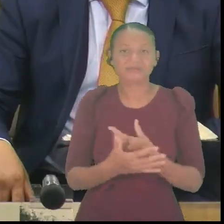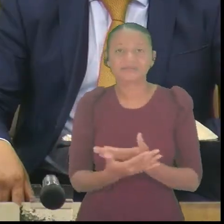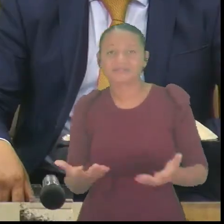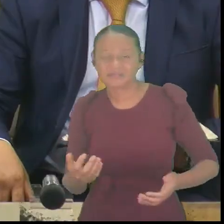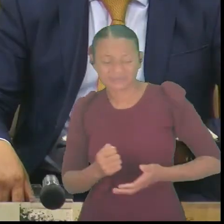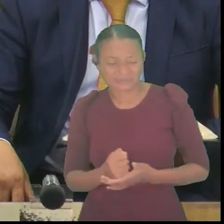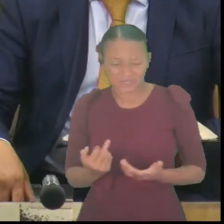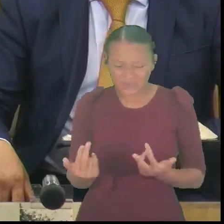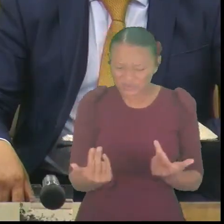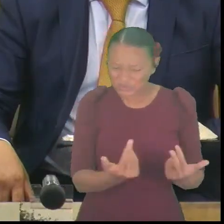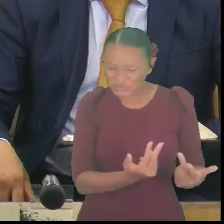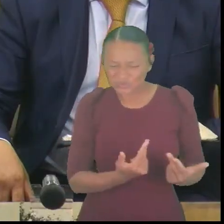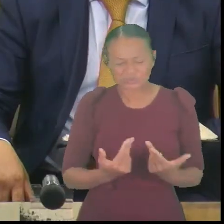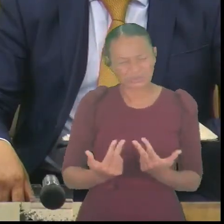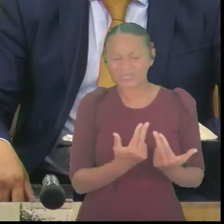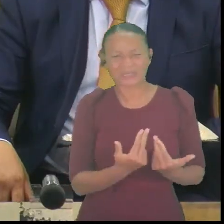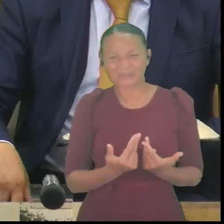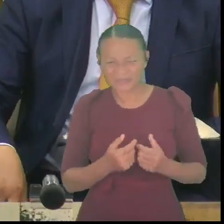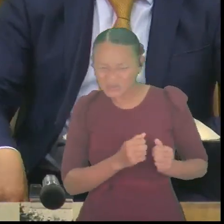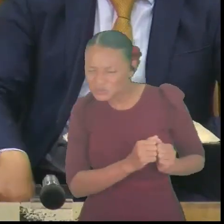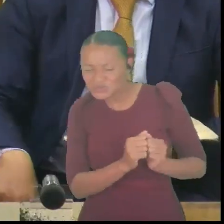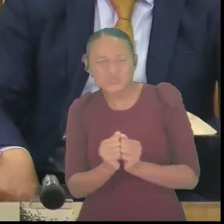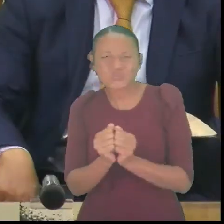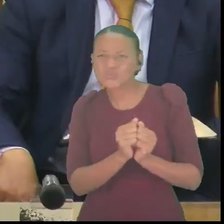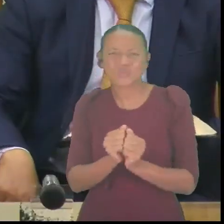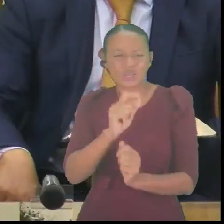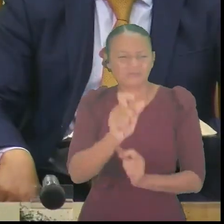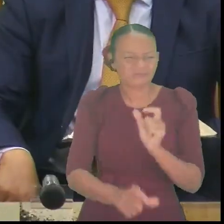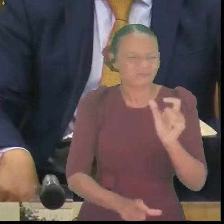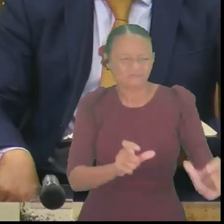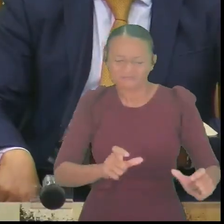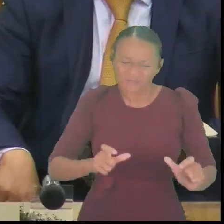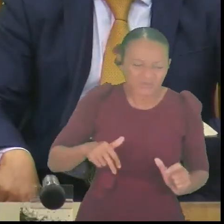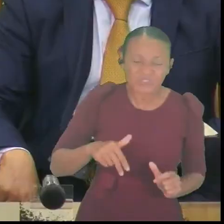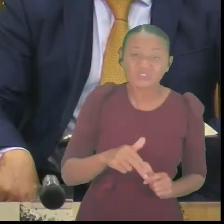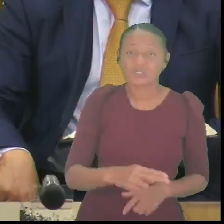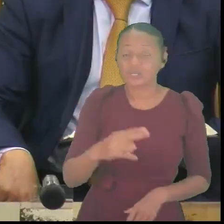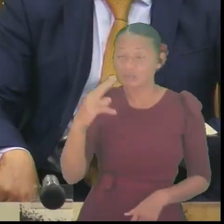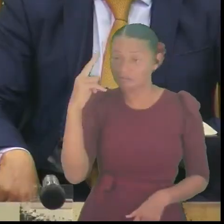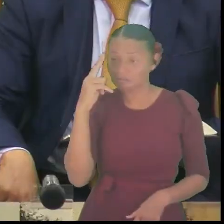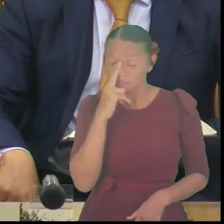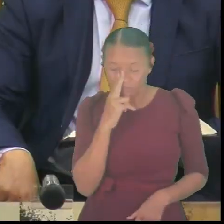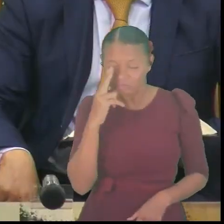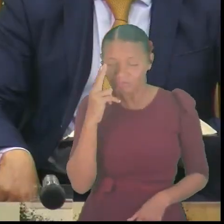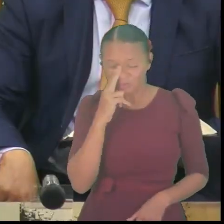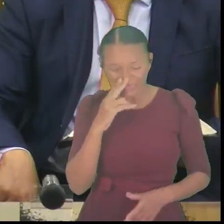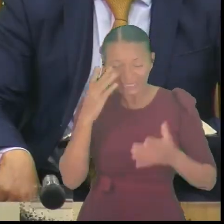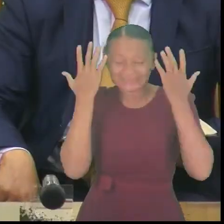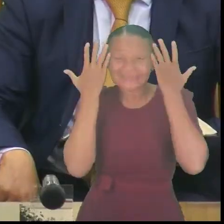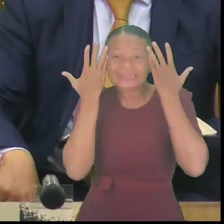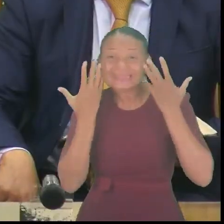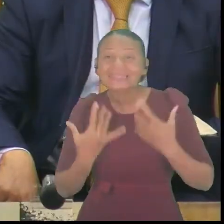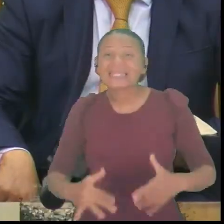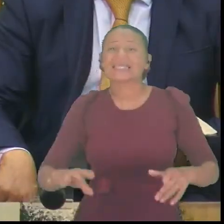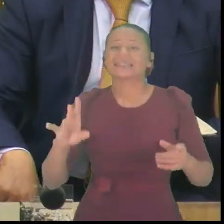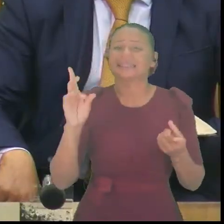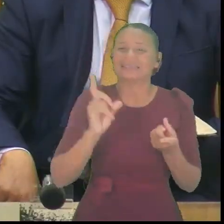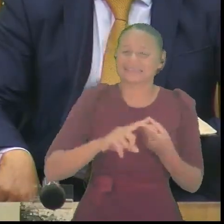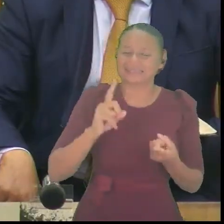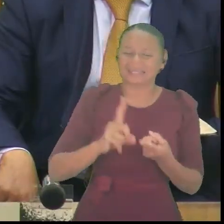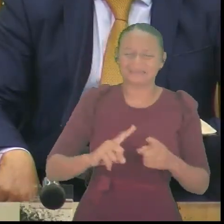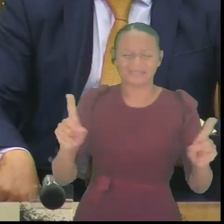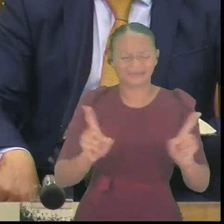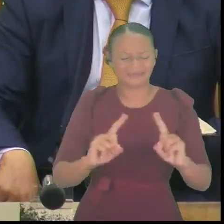anda na mesma companhia que naturalmente os ímpios andam. O crente é natural, mas também é não